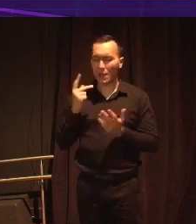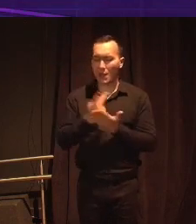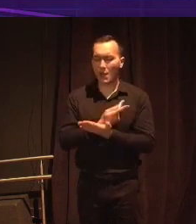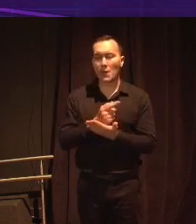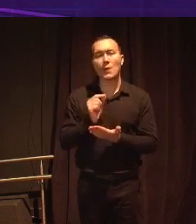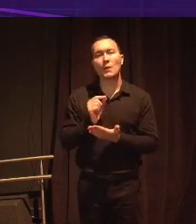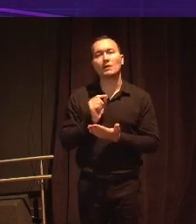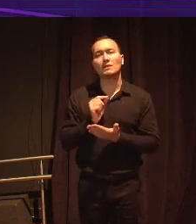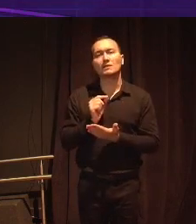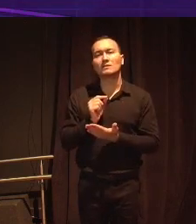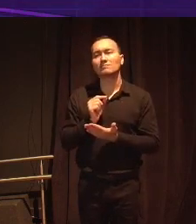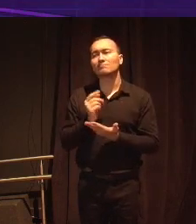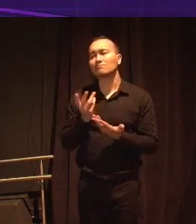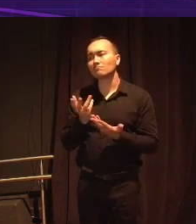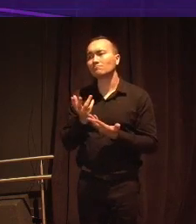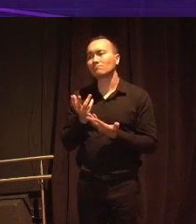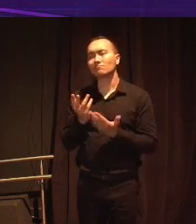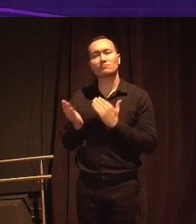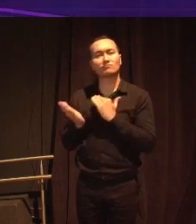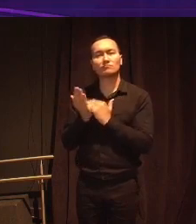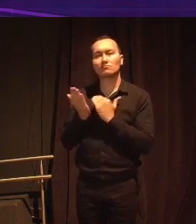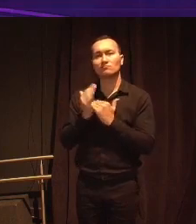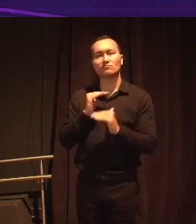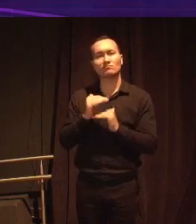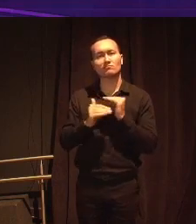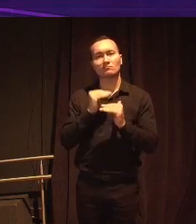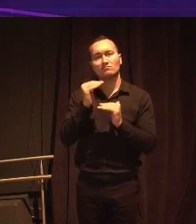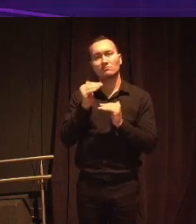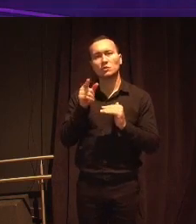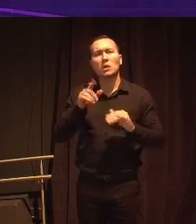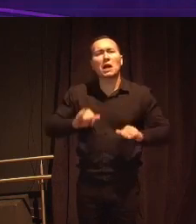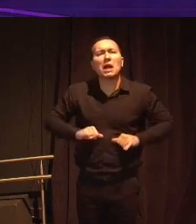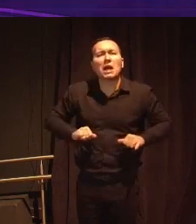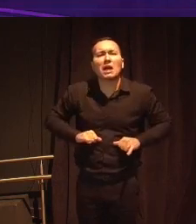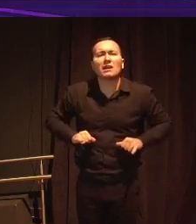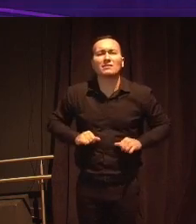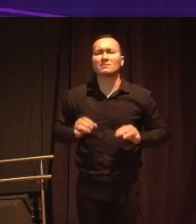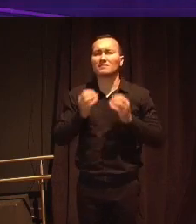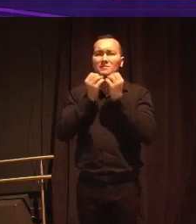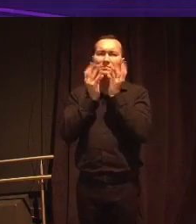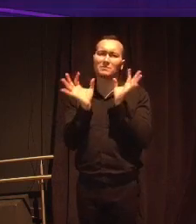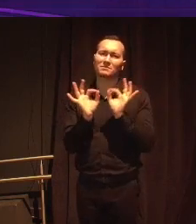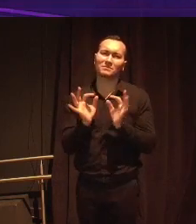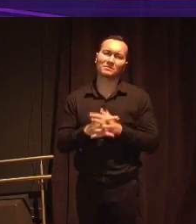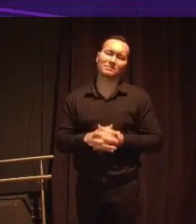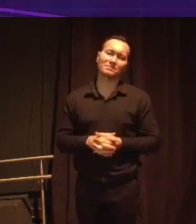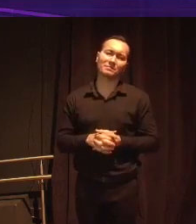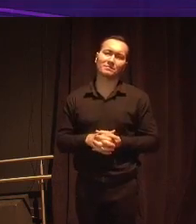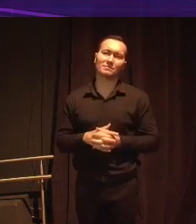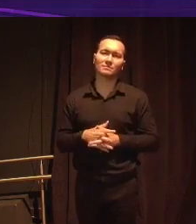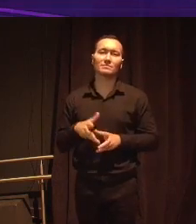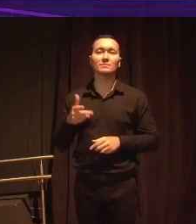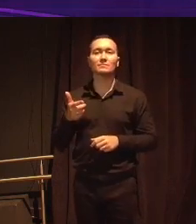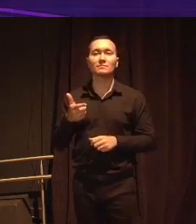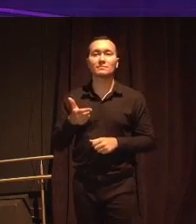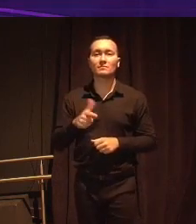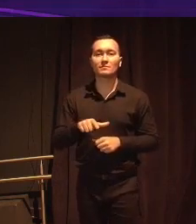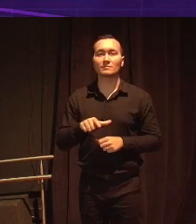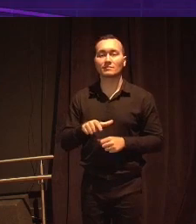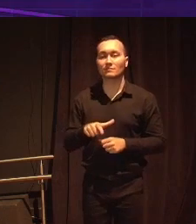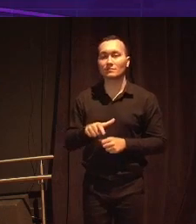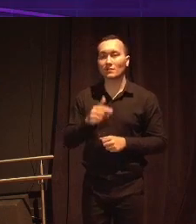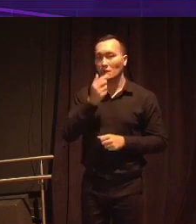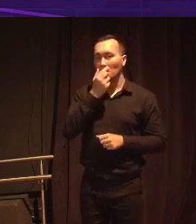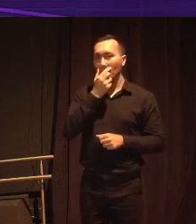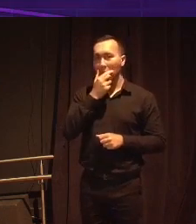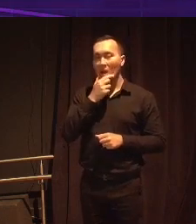só crescer e não ficar num espaço de sofrimento, né? Outra, humanização. Então, tudo que a gente faz em